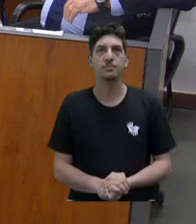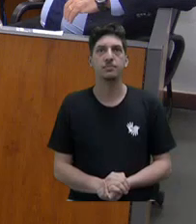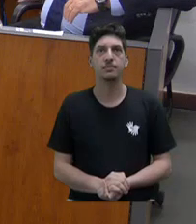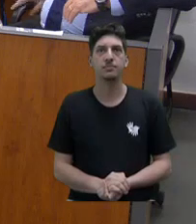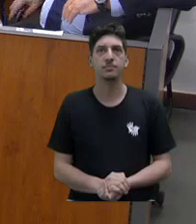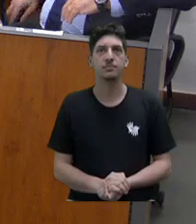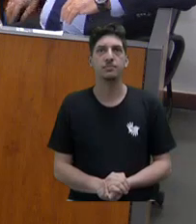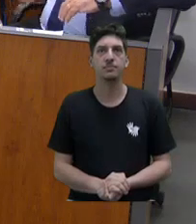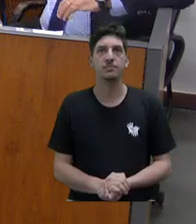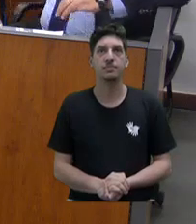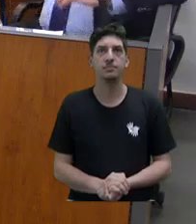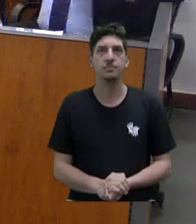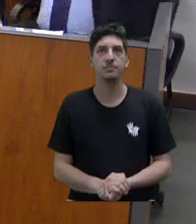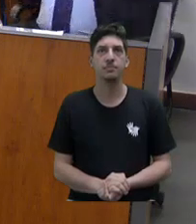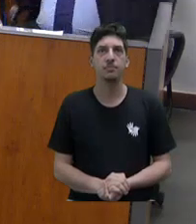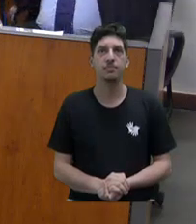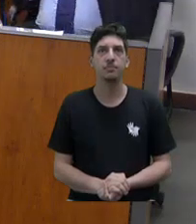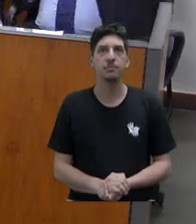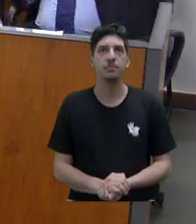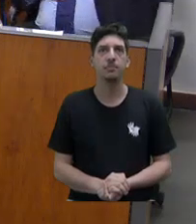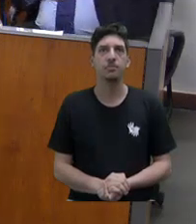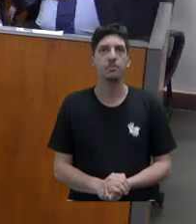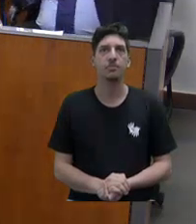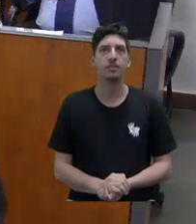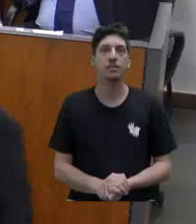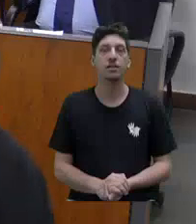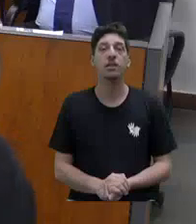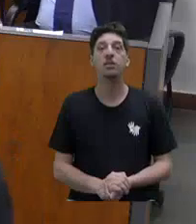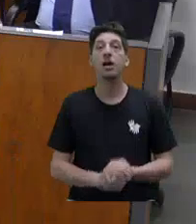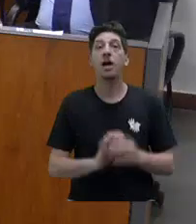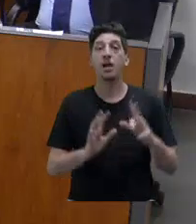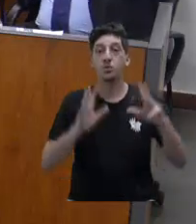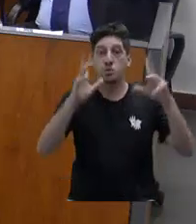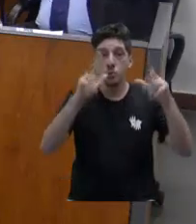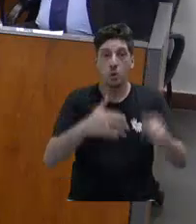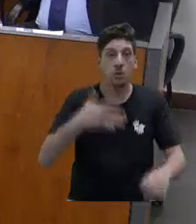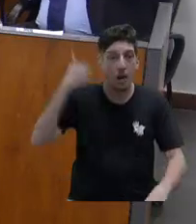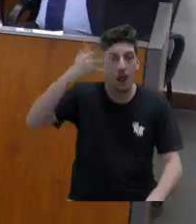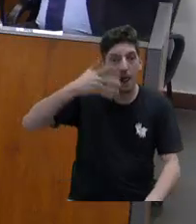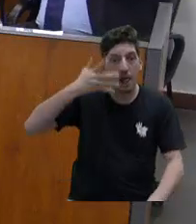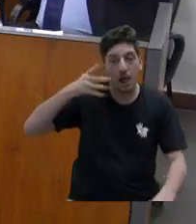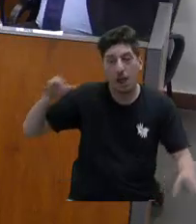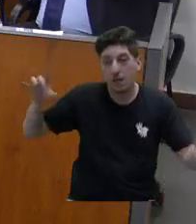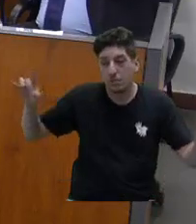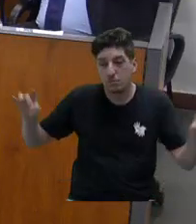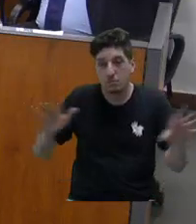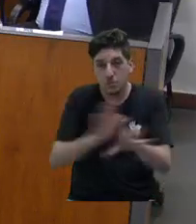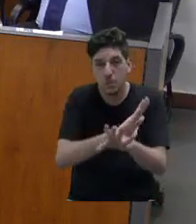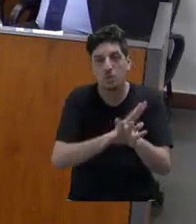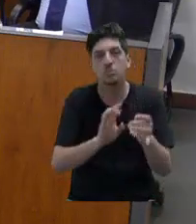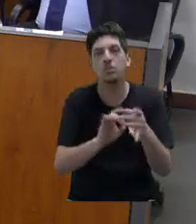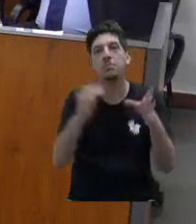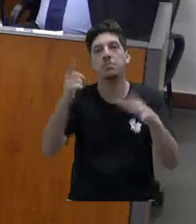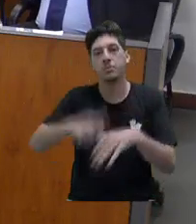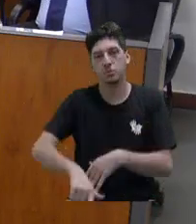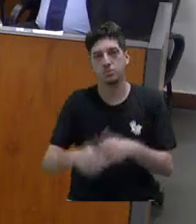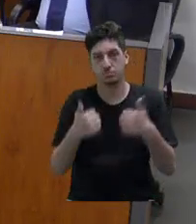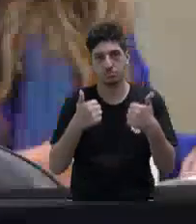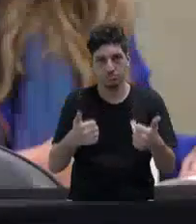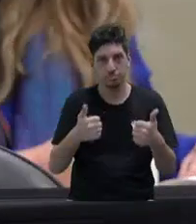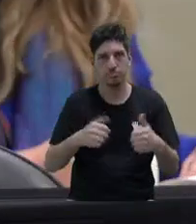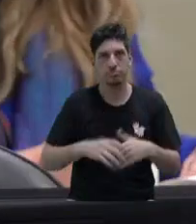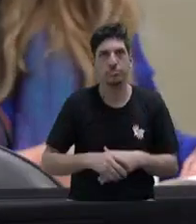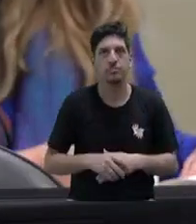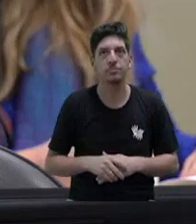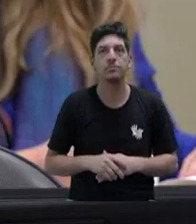Tá, então, depois que todo mundo falar, deputada Andréia, aí vai ter o espaço aos deputados, segundo informaram aqui. Ok?